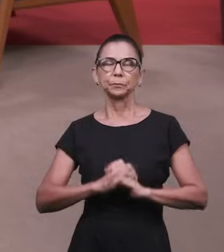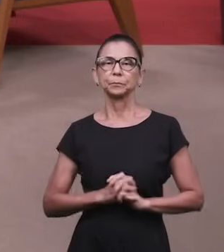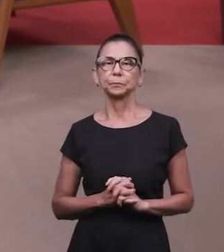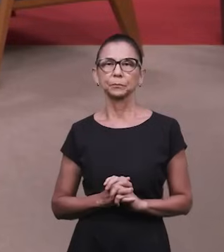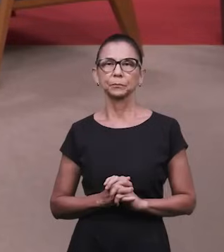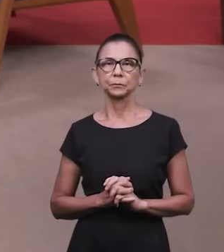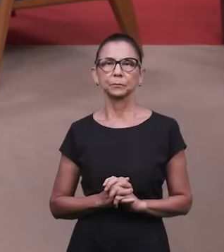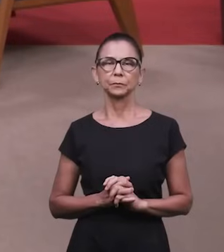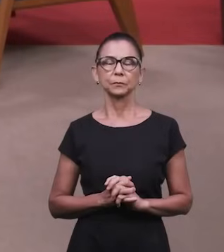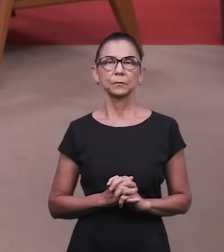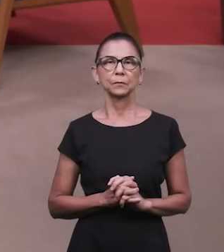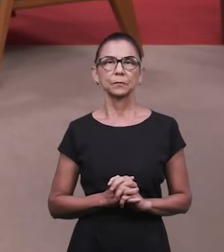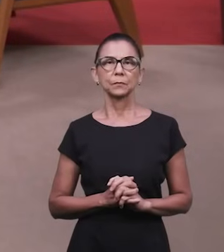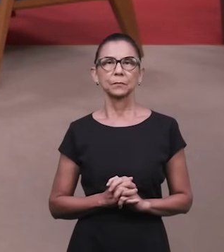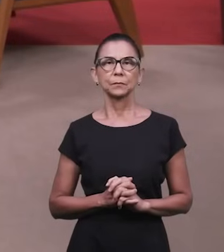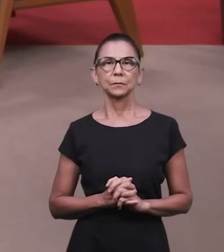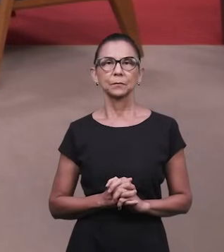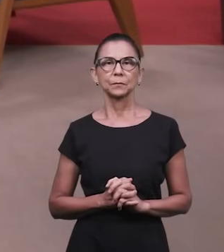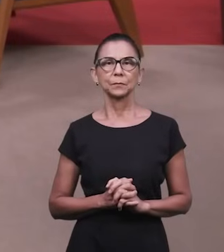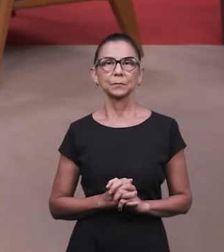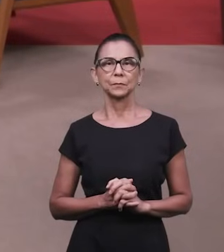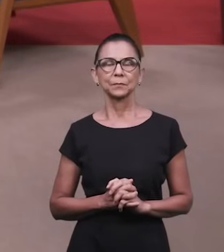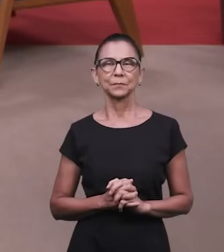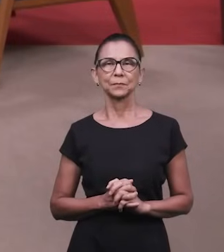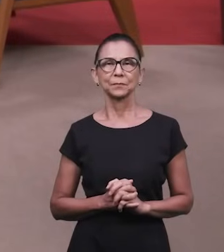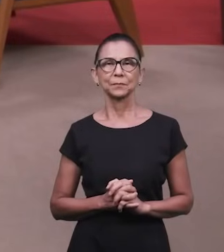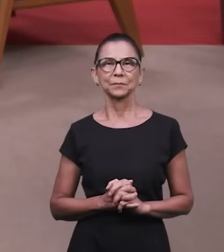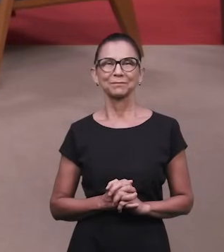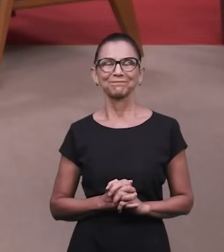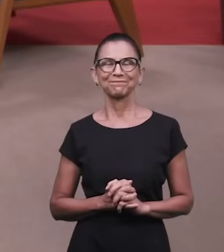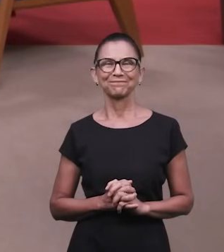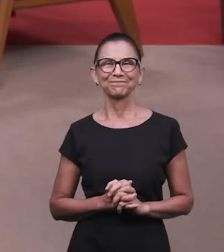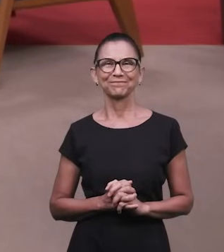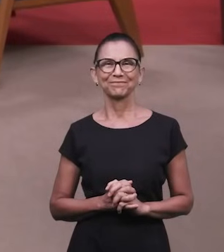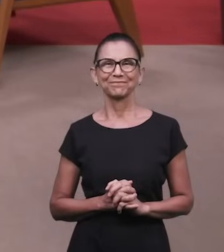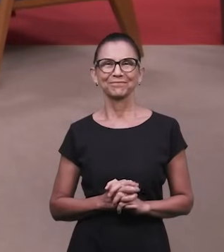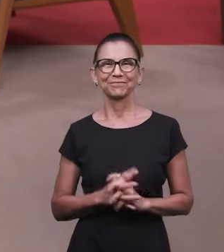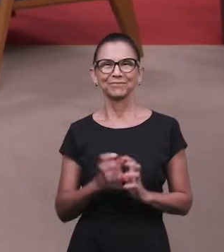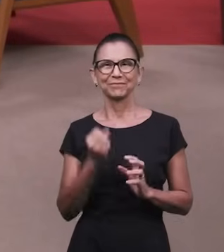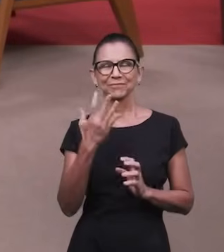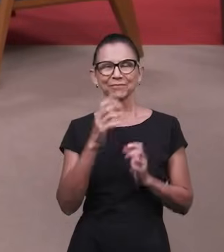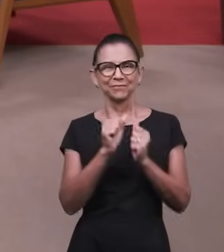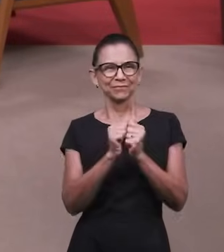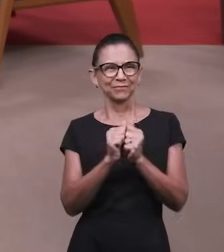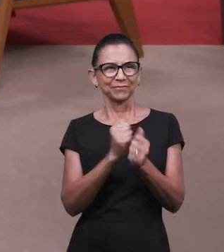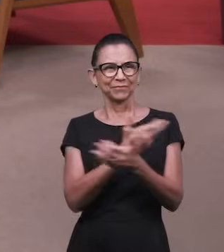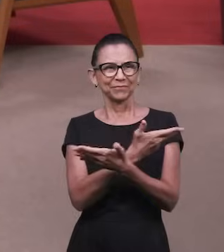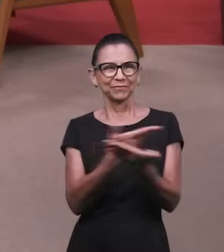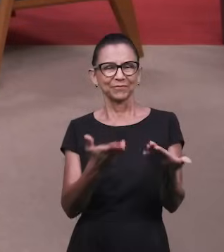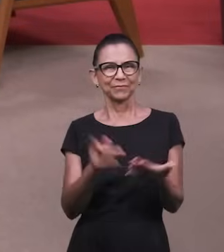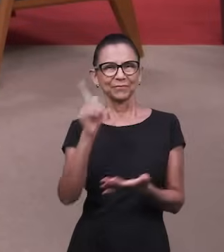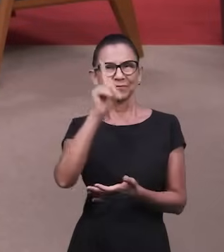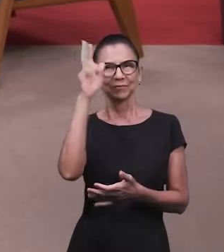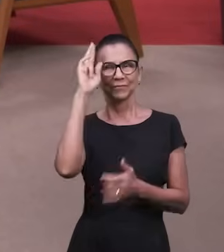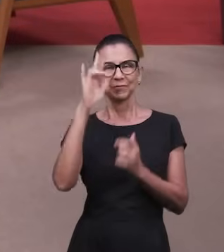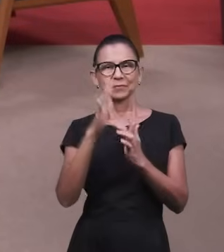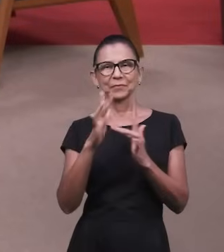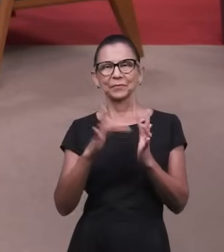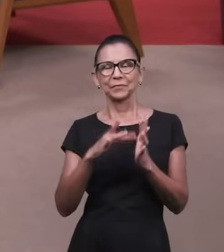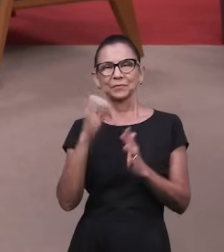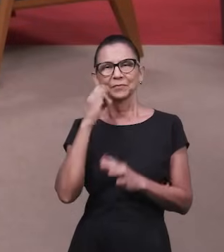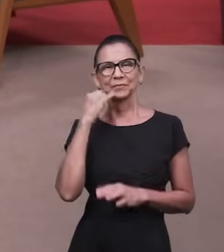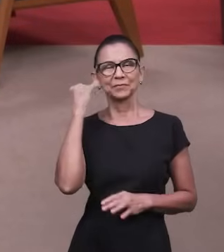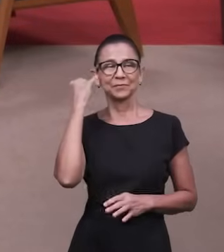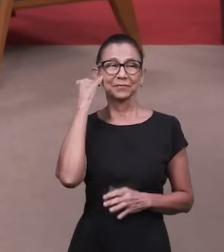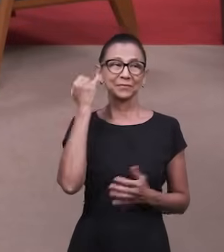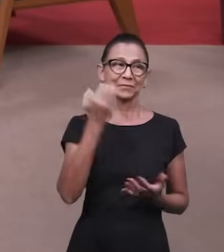vez, uma bênção estarmos juntos aqui. A paz do Senhor. Glória a Deus. Pai do Senhor Josias, Daniel e a todos. Pai do